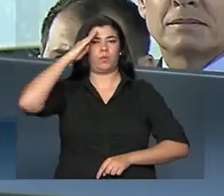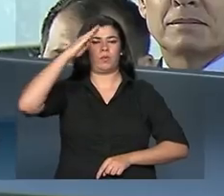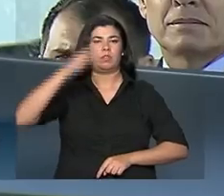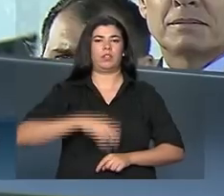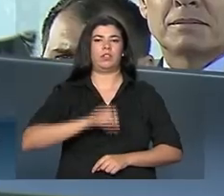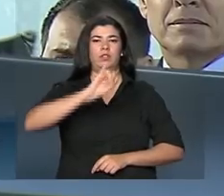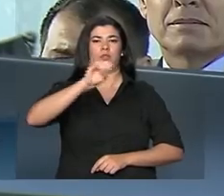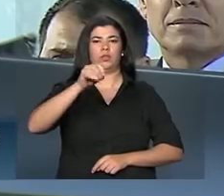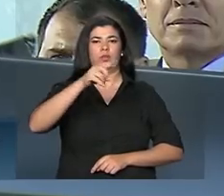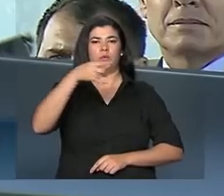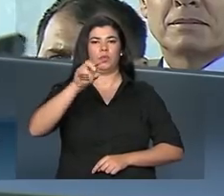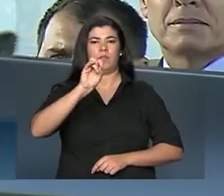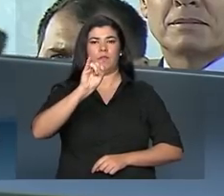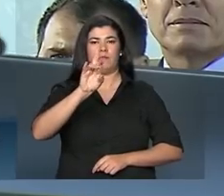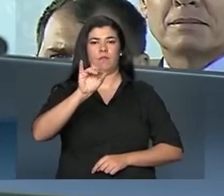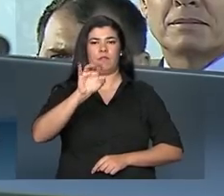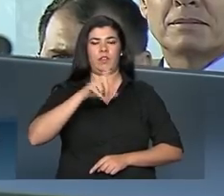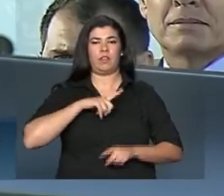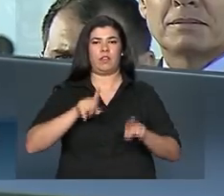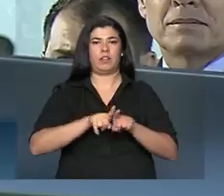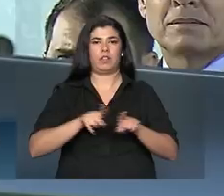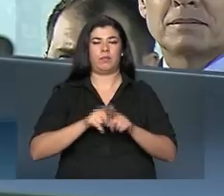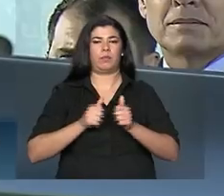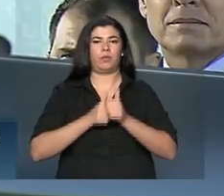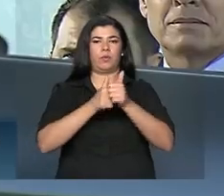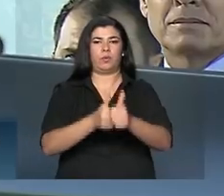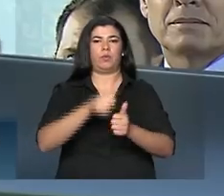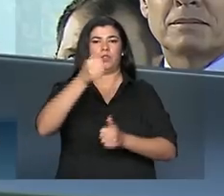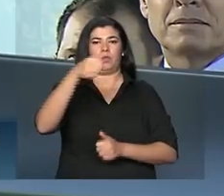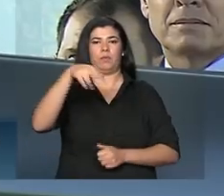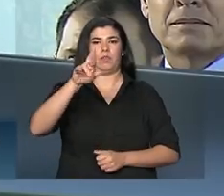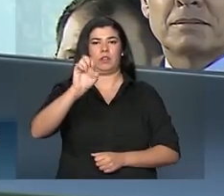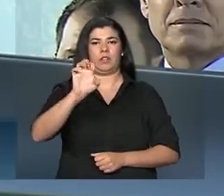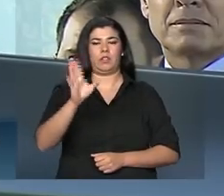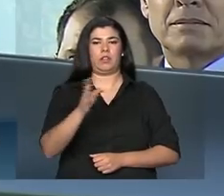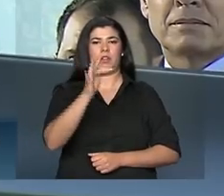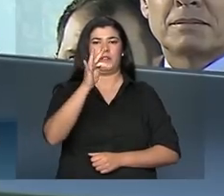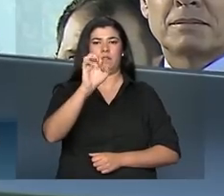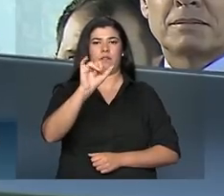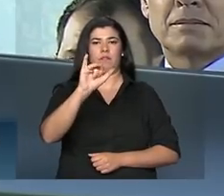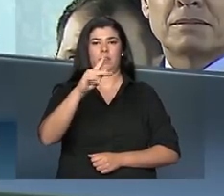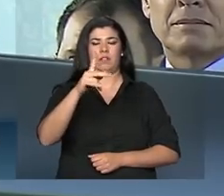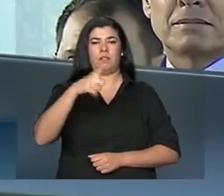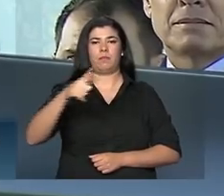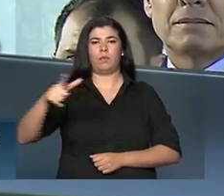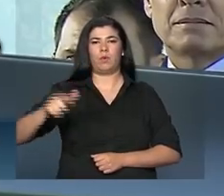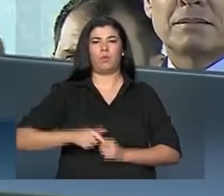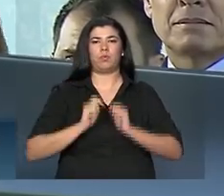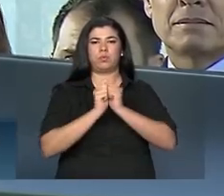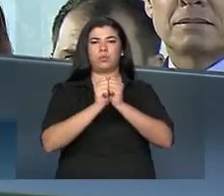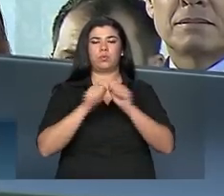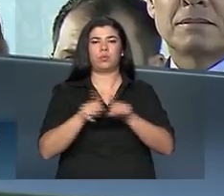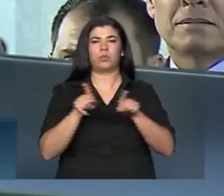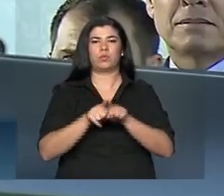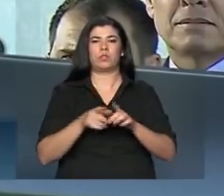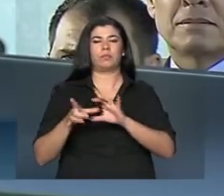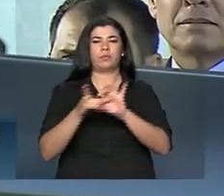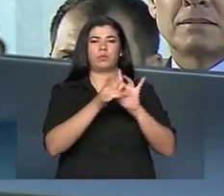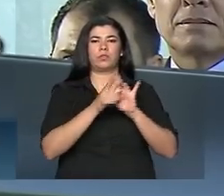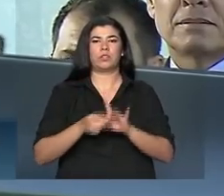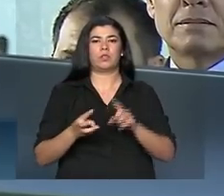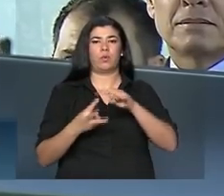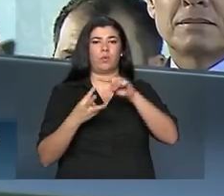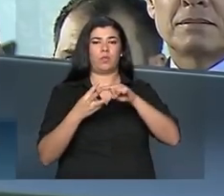e conduzidos por André Vidal de Negreiros, Felipe Camarão e Henrique Dias, na harmonia das três